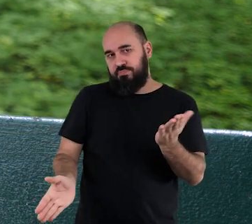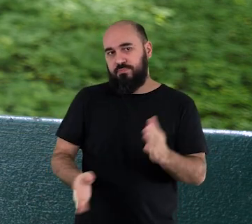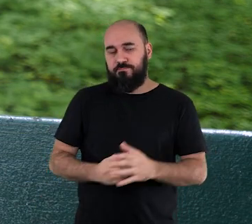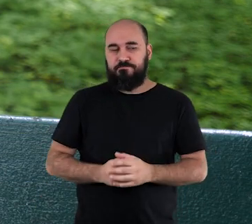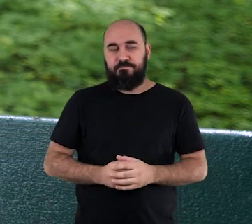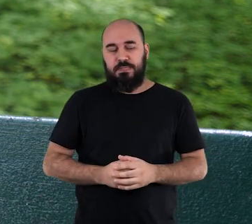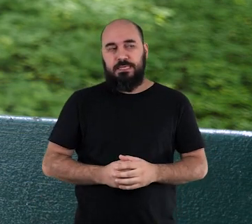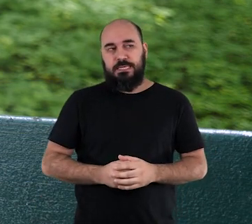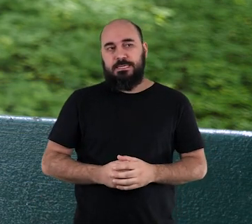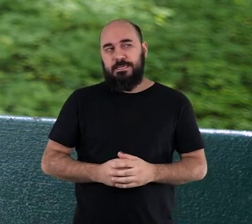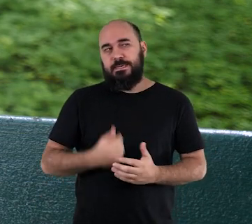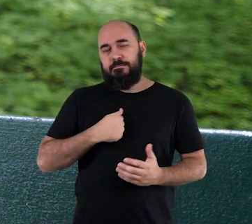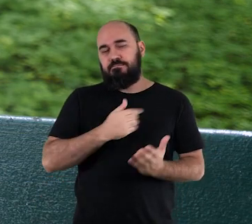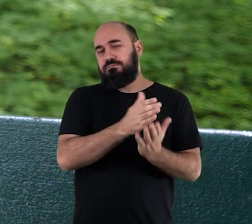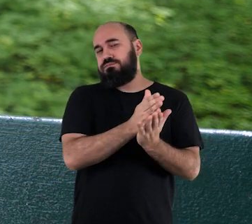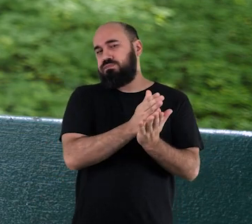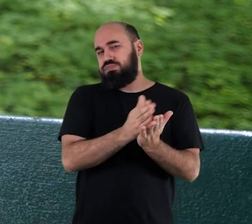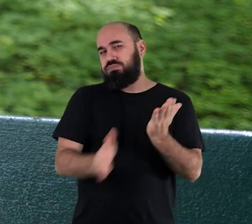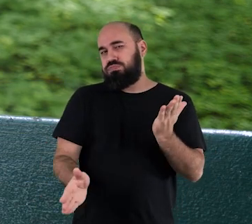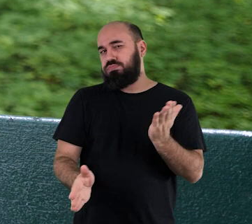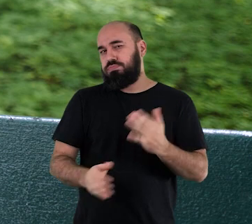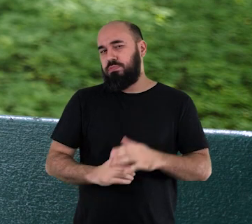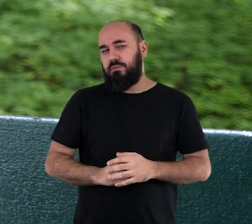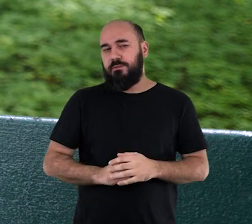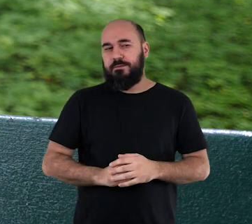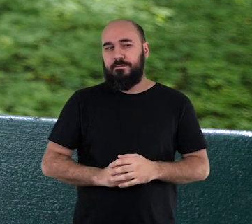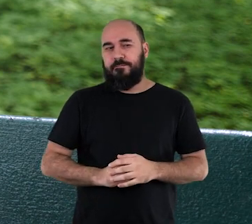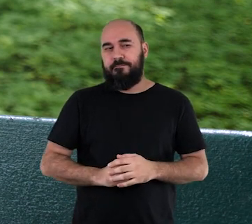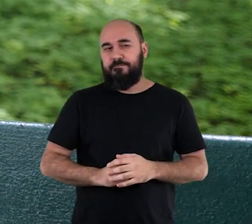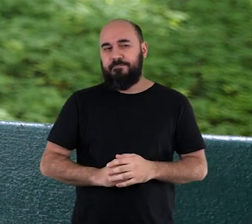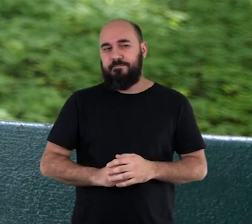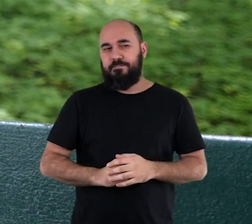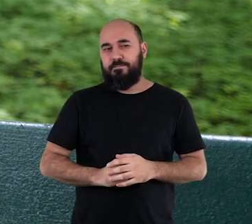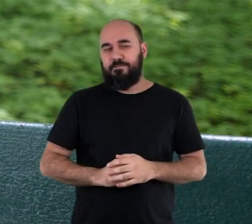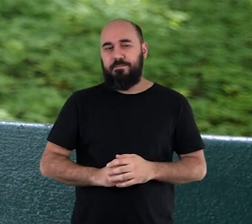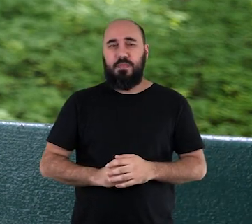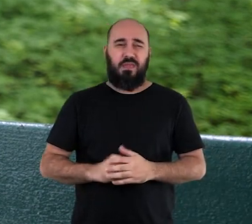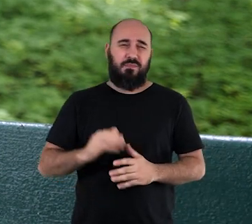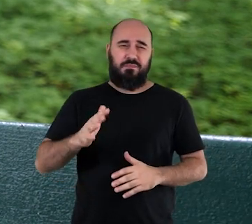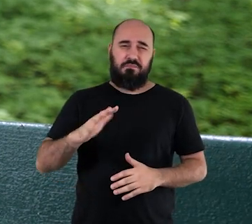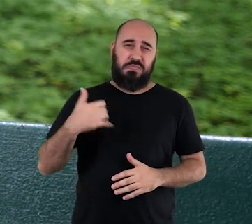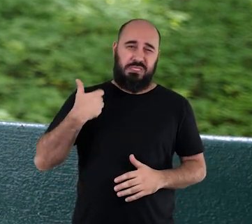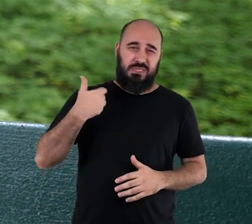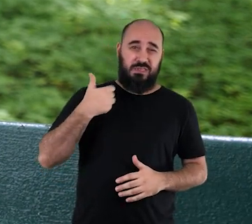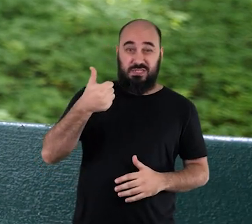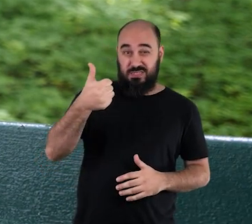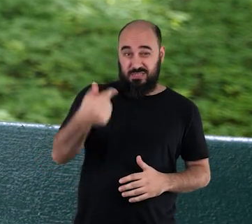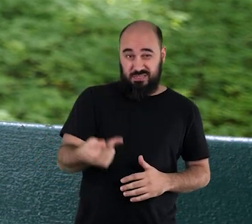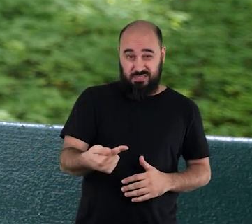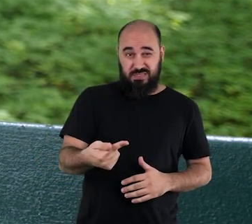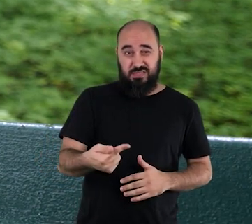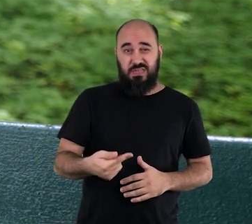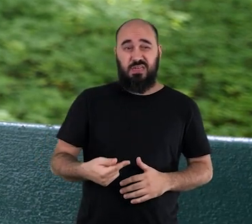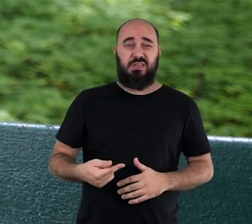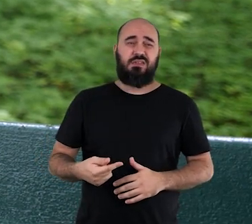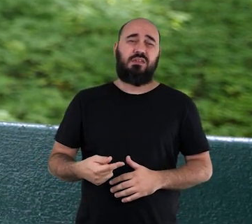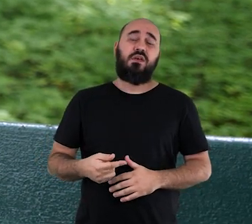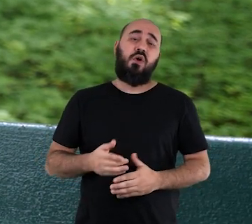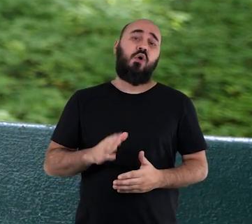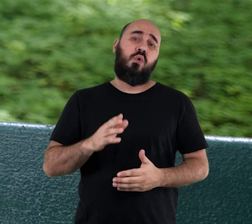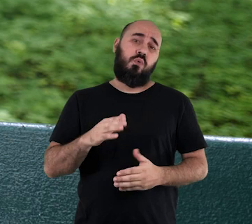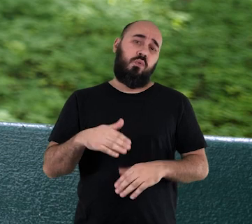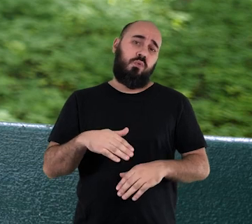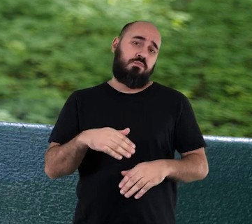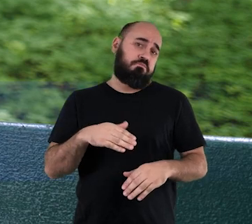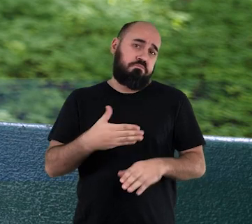Eu acabei me afastando. E nos meus 17 anos, comecei a crescer afastado da